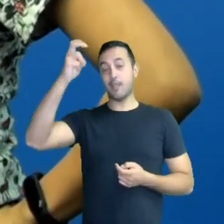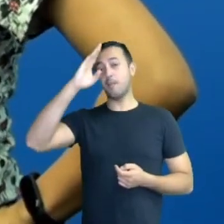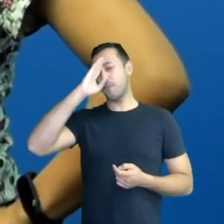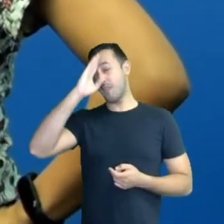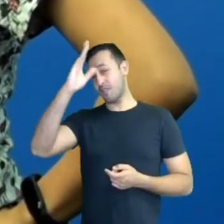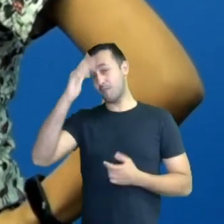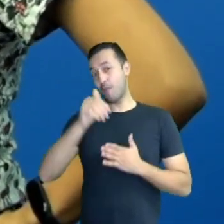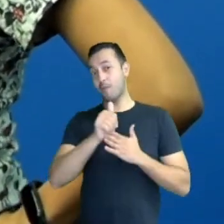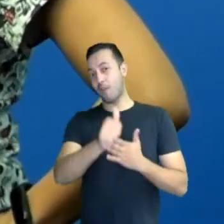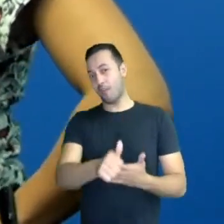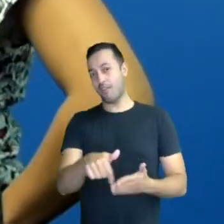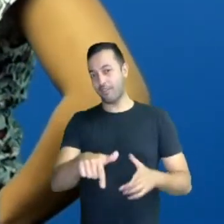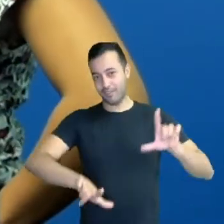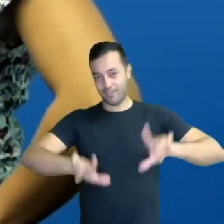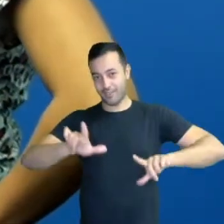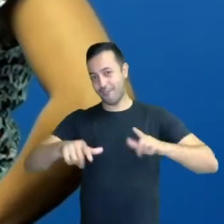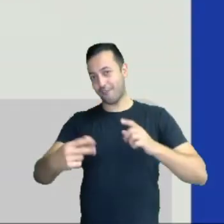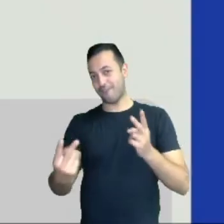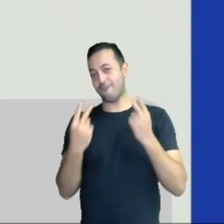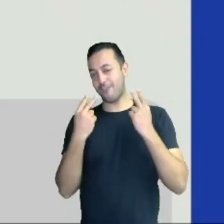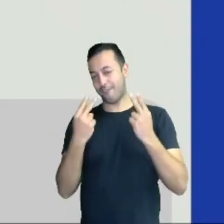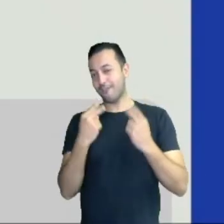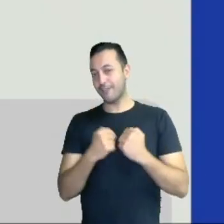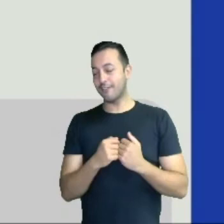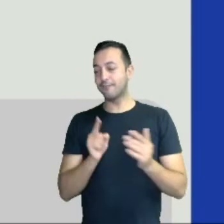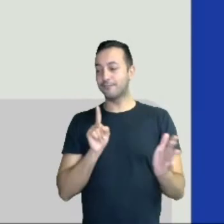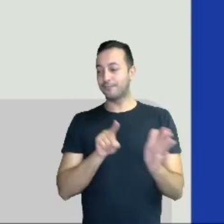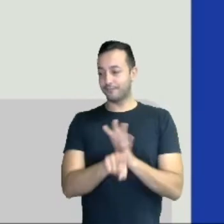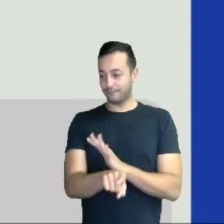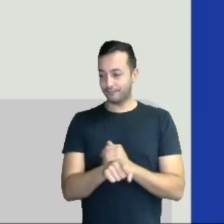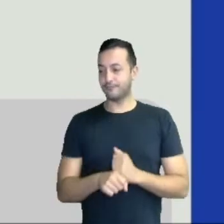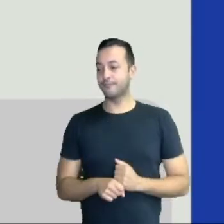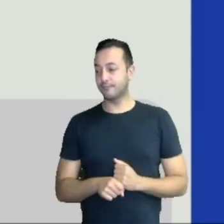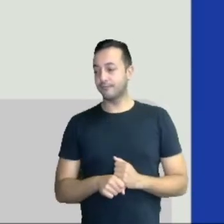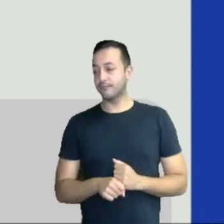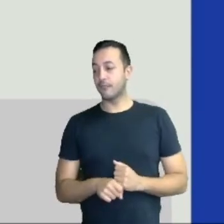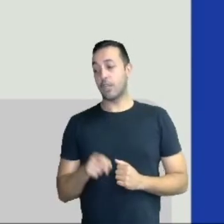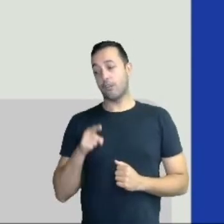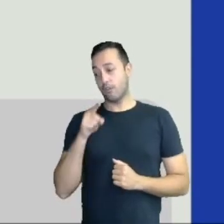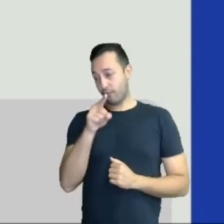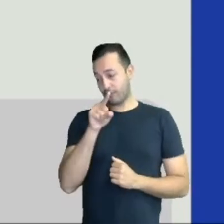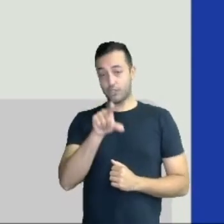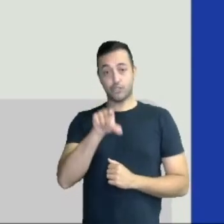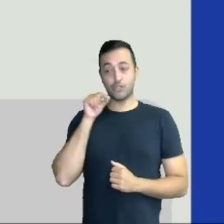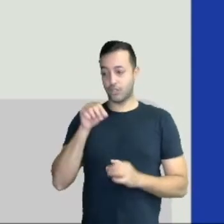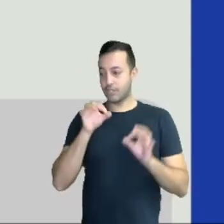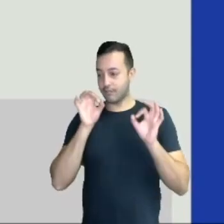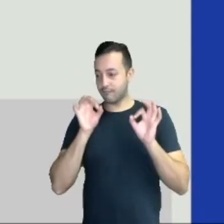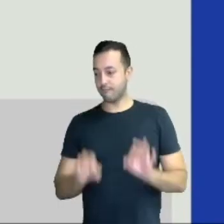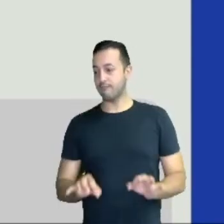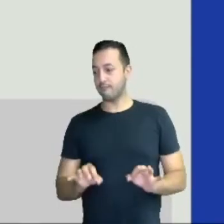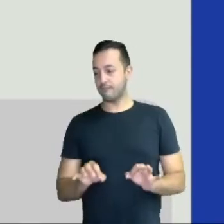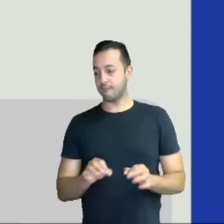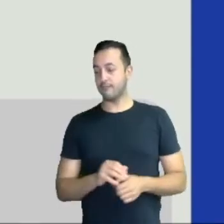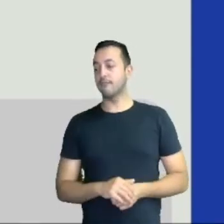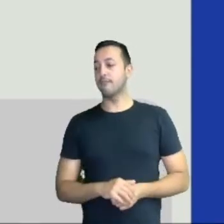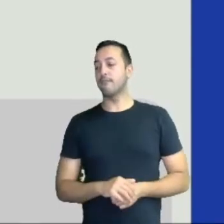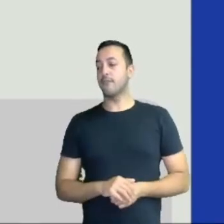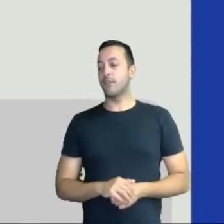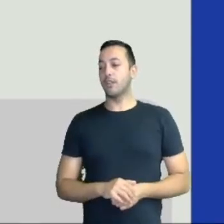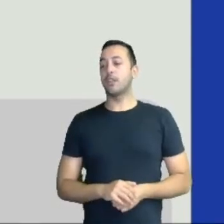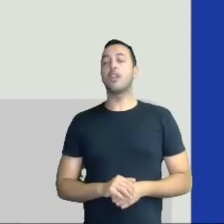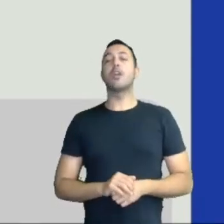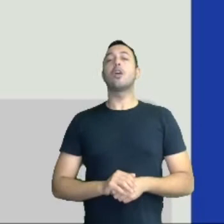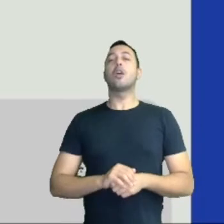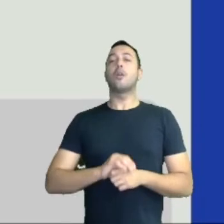quem me acompanha aqui na aula da TV. Então, preste atenção na pergunta. Assinale a alternativa correta.